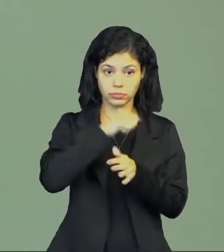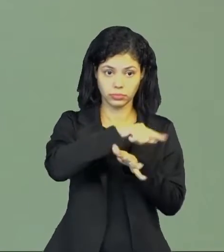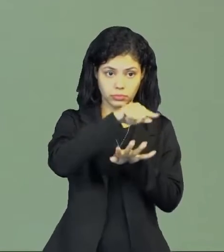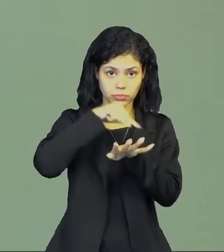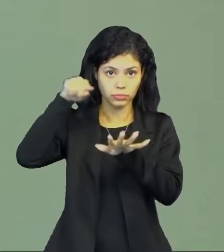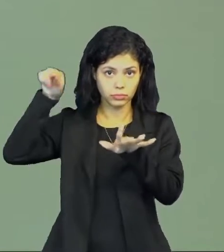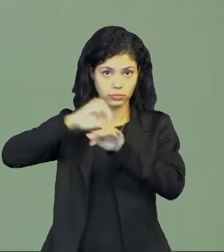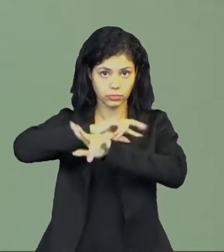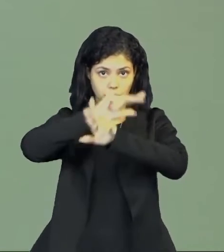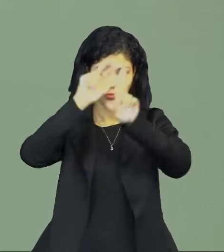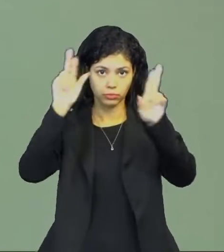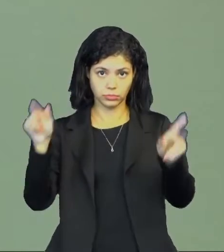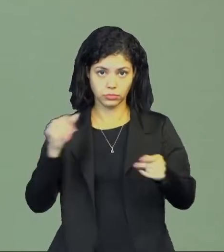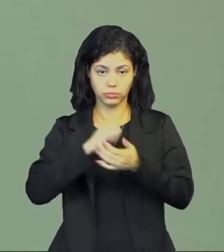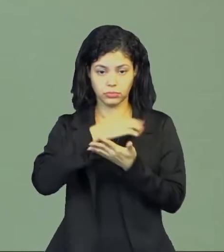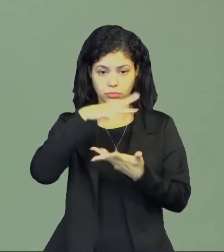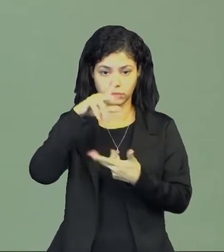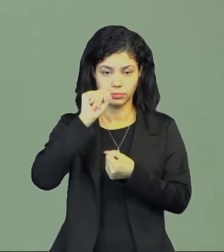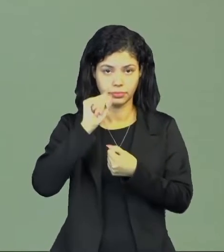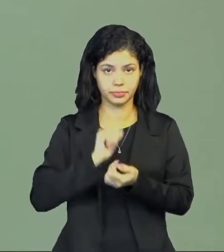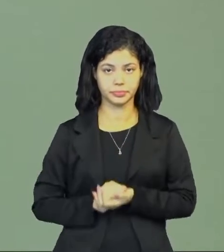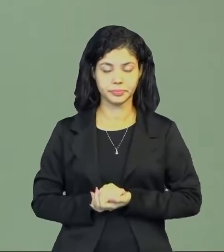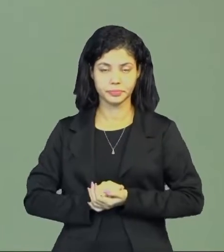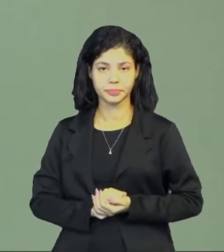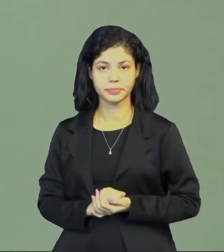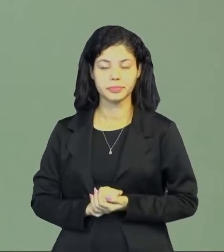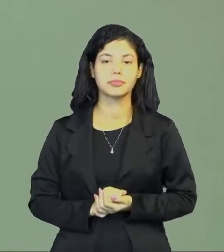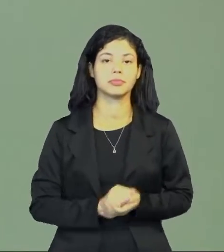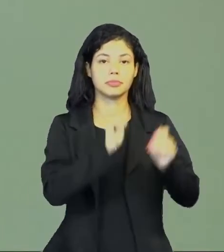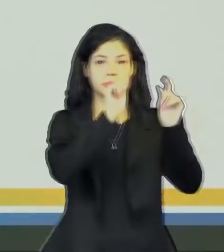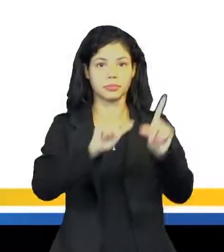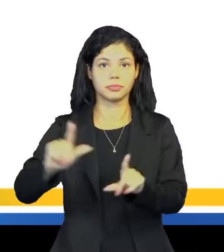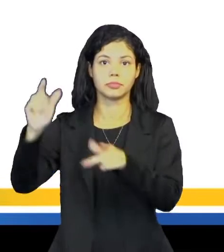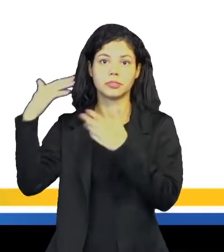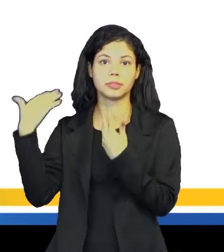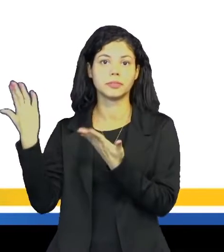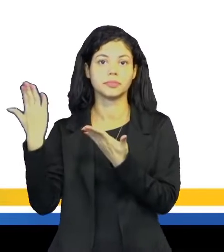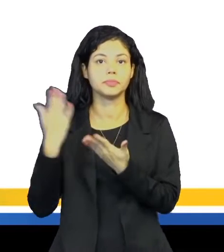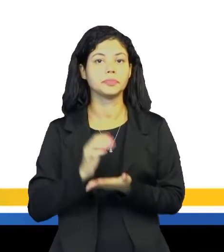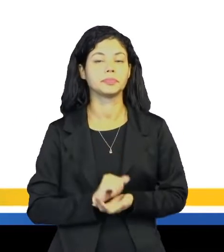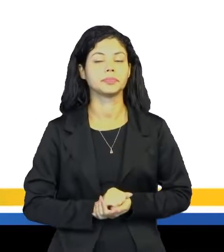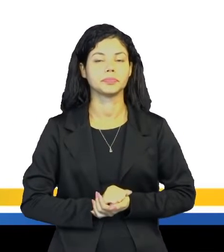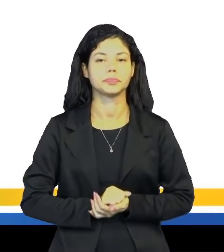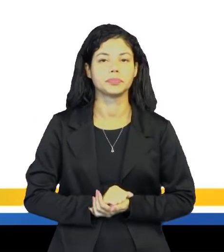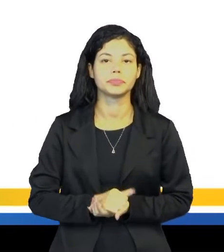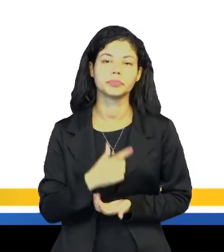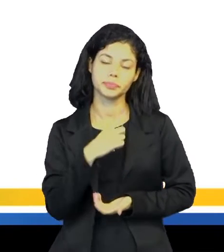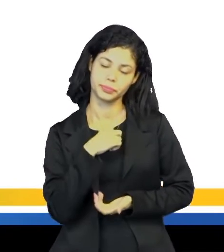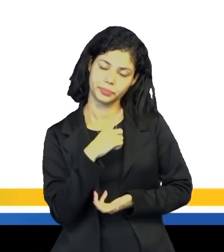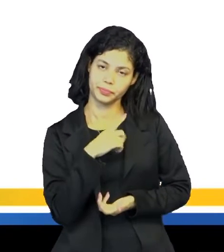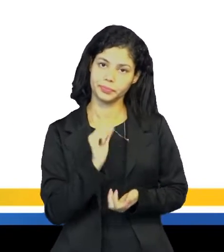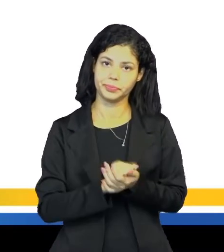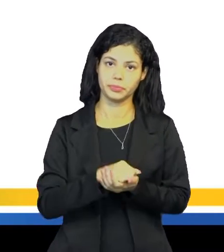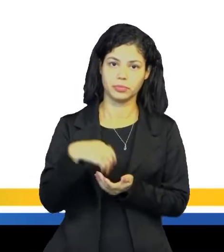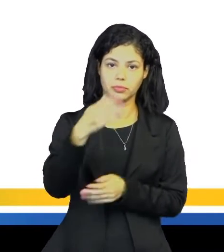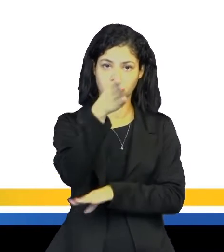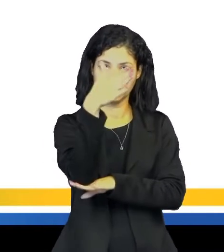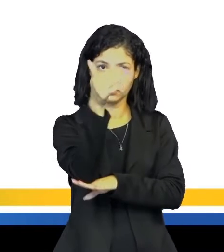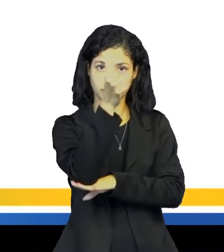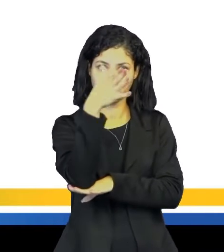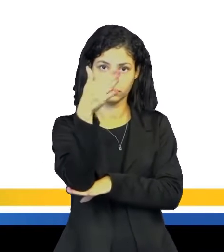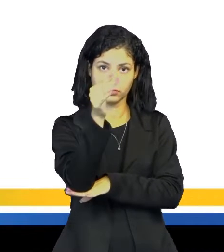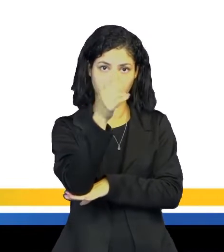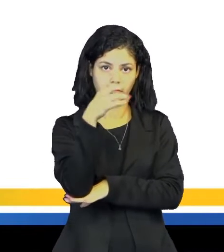se propaga aí por todo o mundo, galerinha. Slide na tela. Aí temos a bandeira da Espanha,